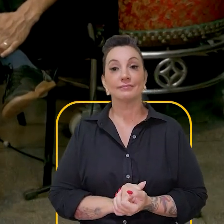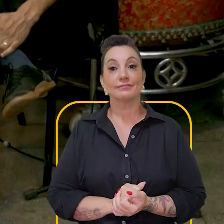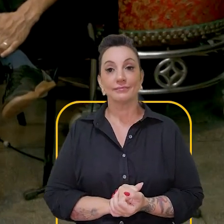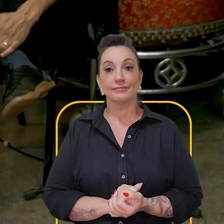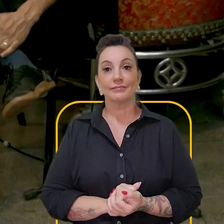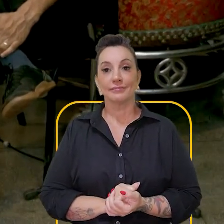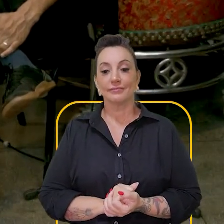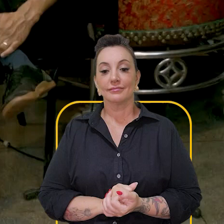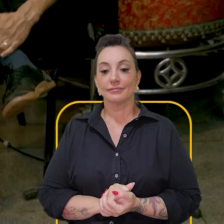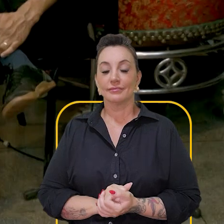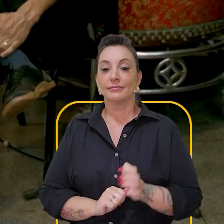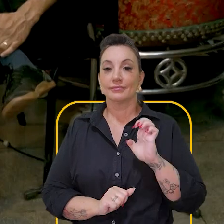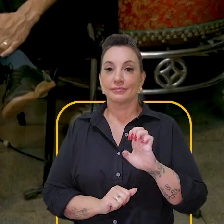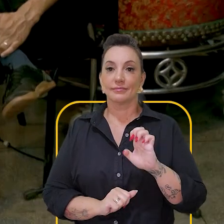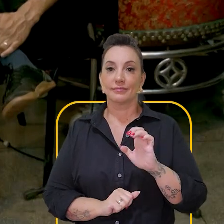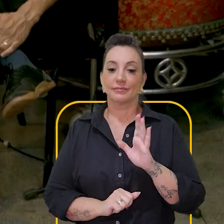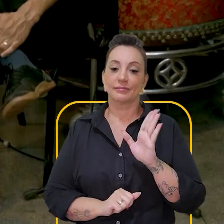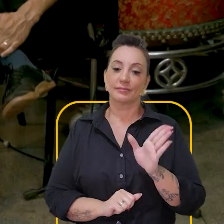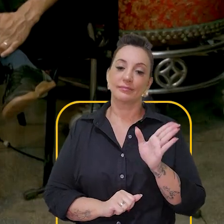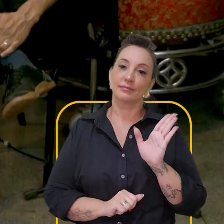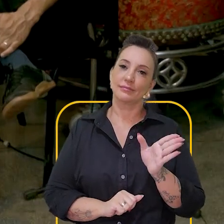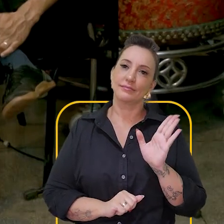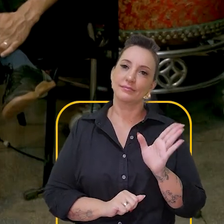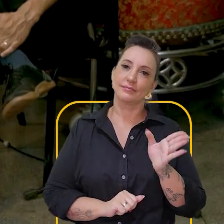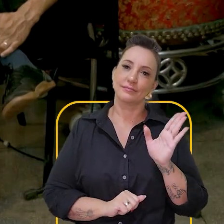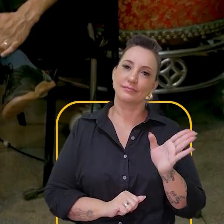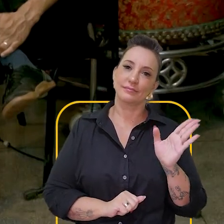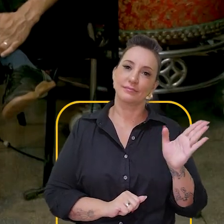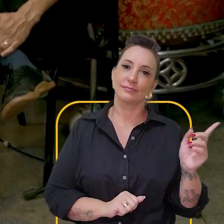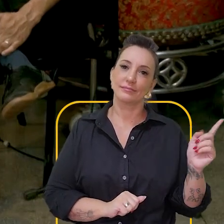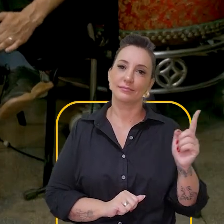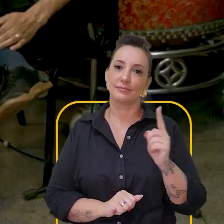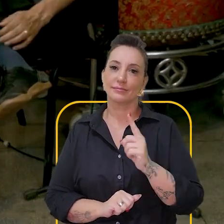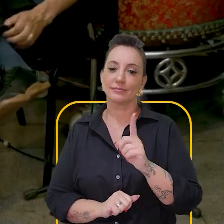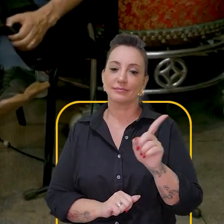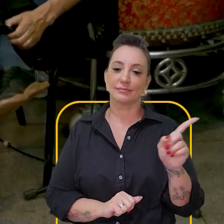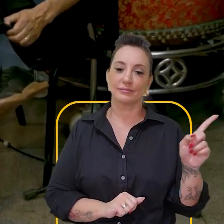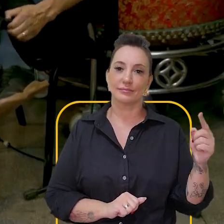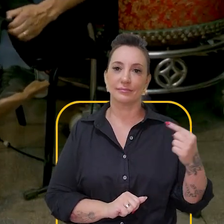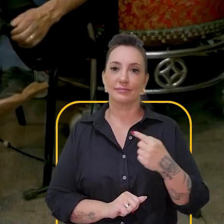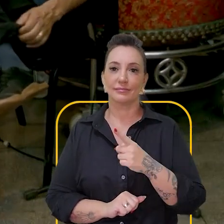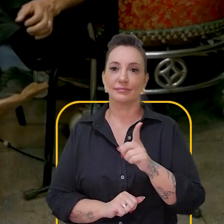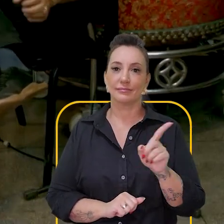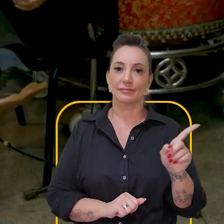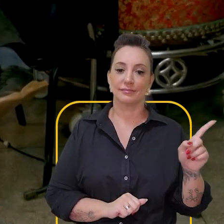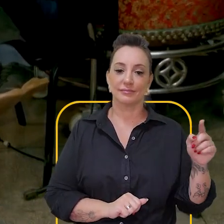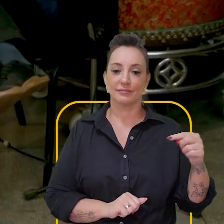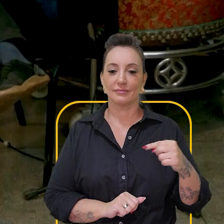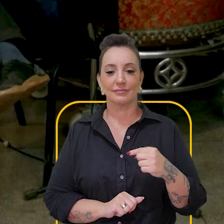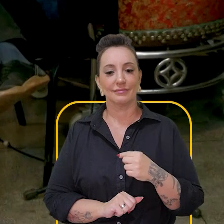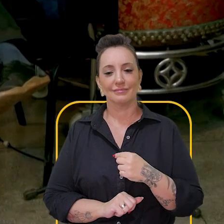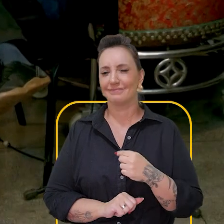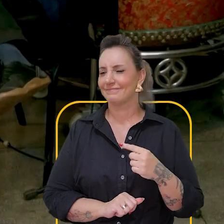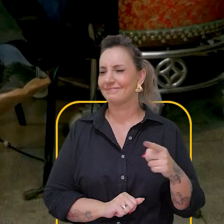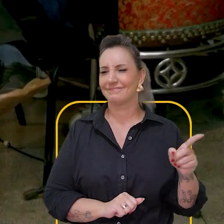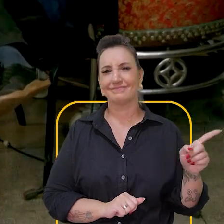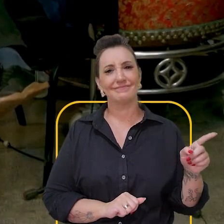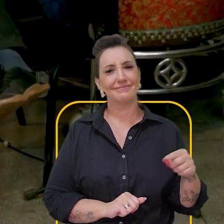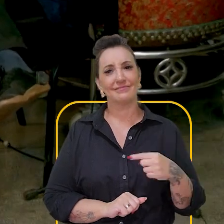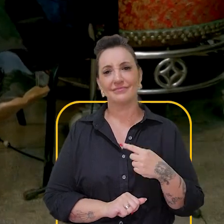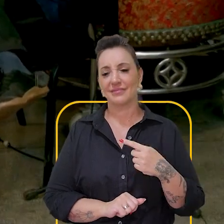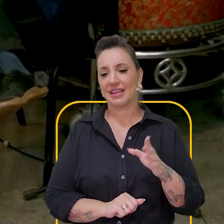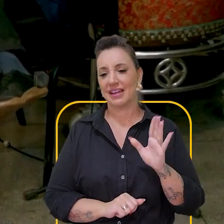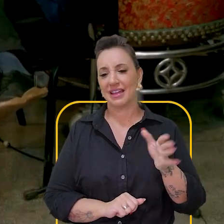andando cara eu andei Acho que uns 2 3 km não achei nada e voltei falei vou embora não vou embora